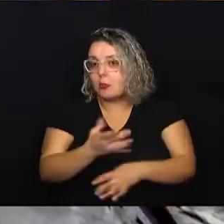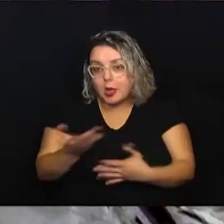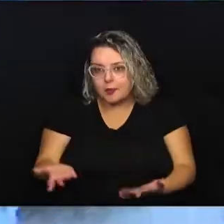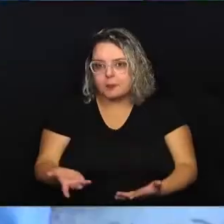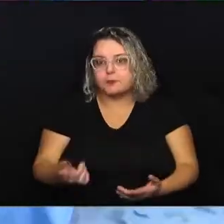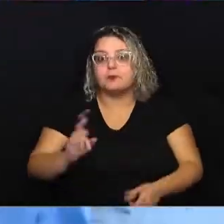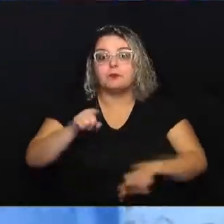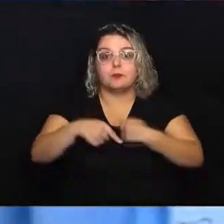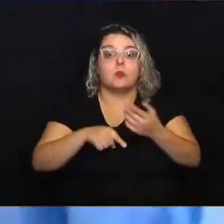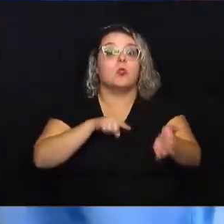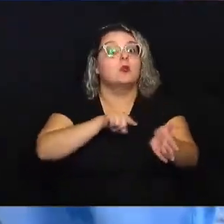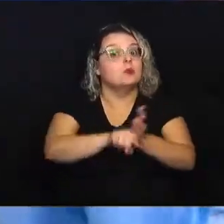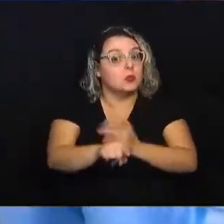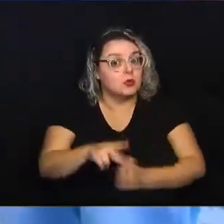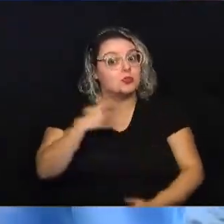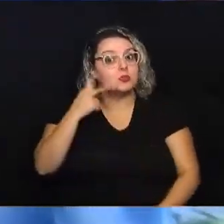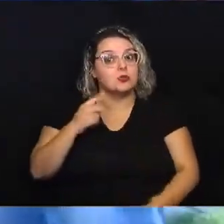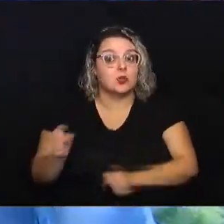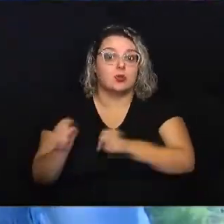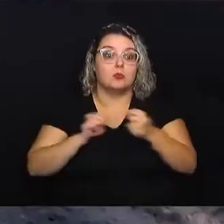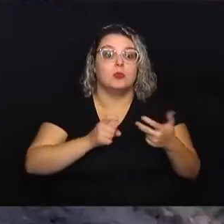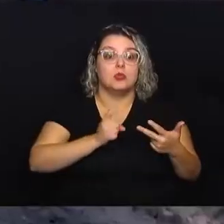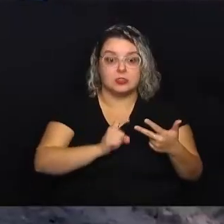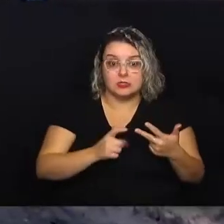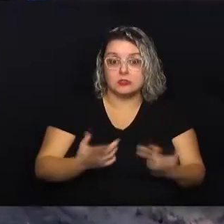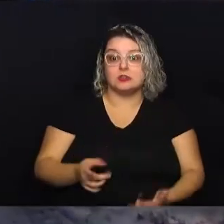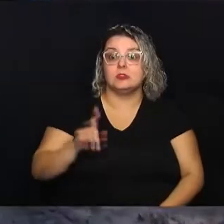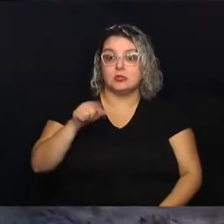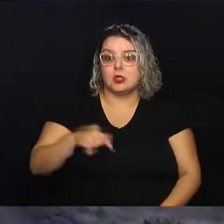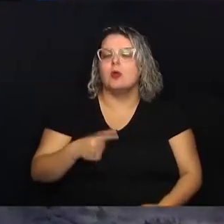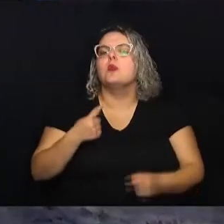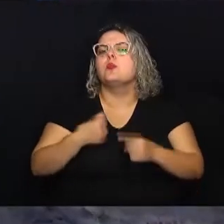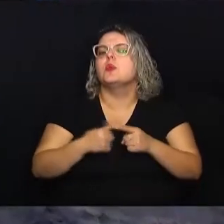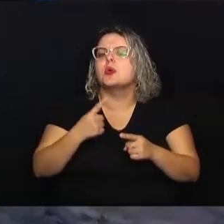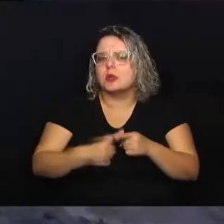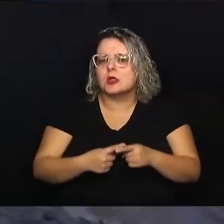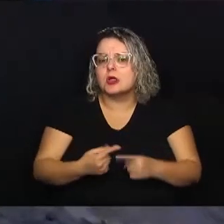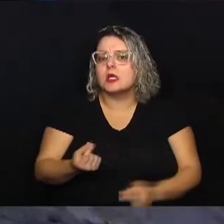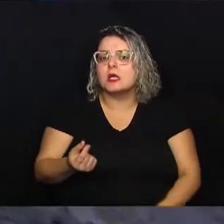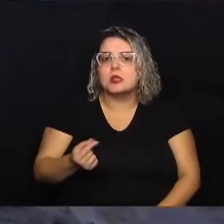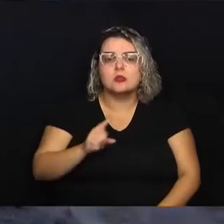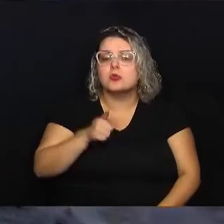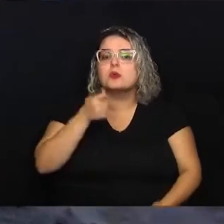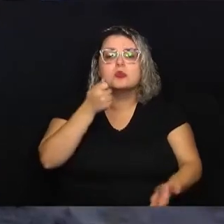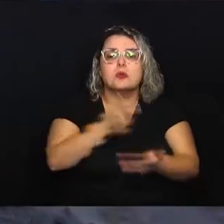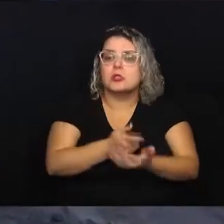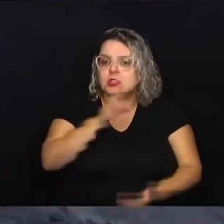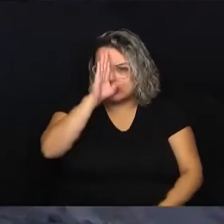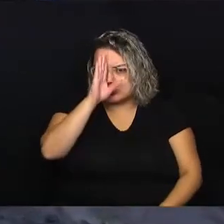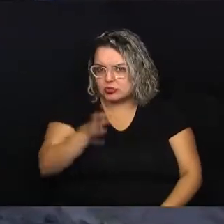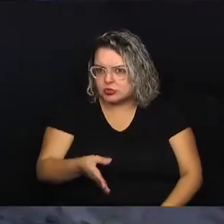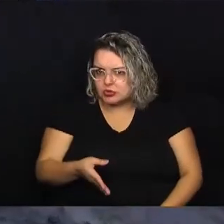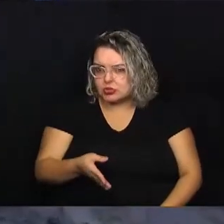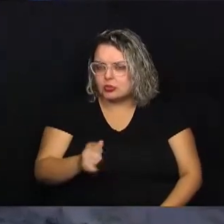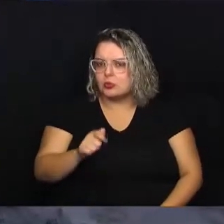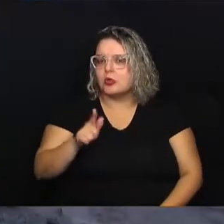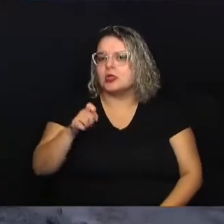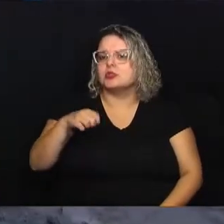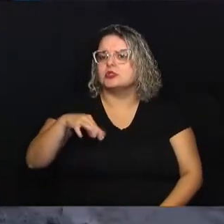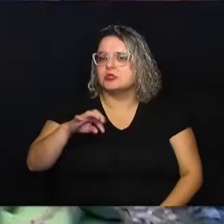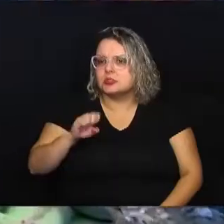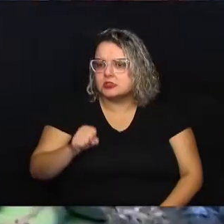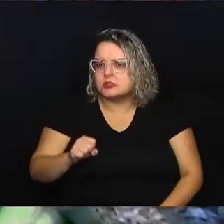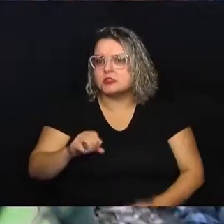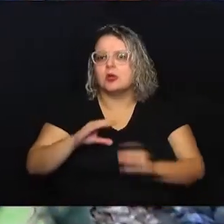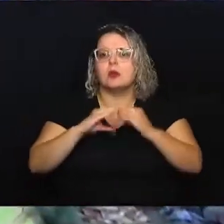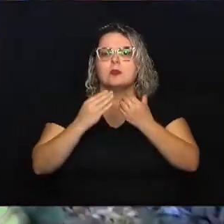feito pelos vereadores ao Poder Executivo é o porquê esse valor não é pago diretamente aos agentes comunitários de